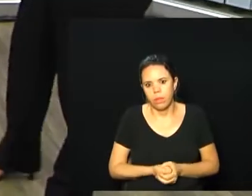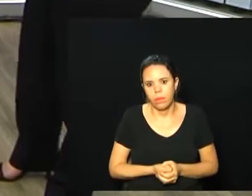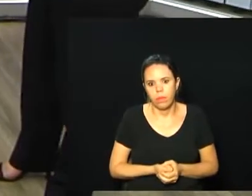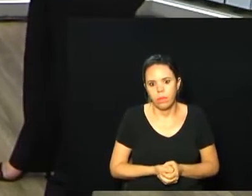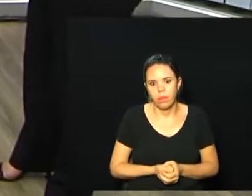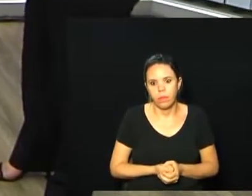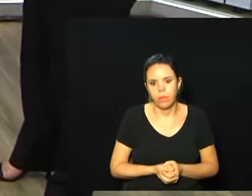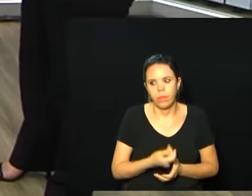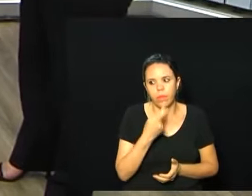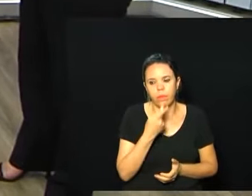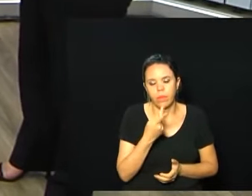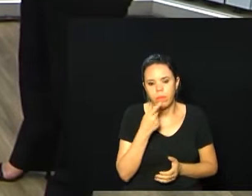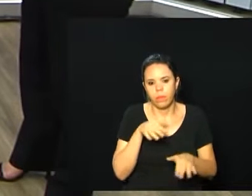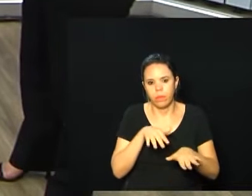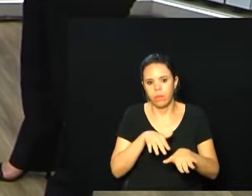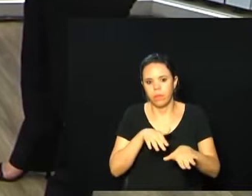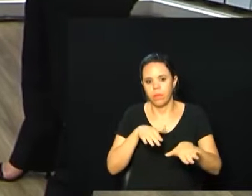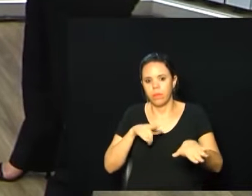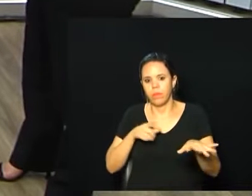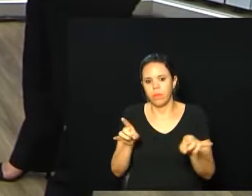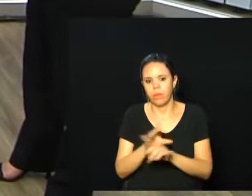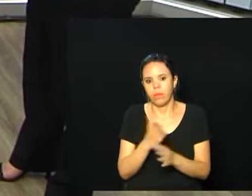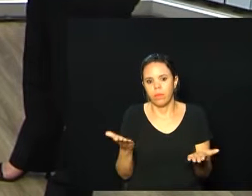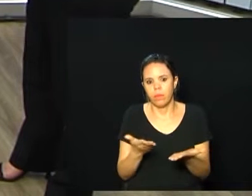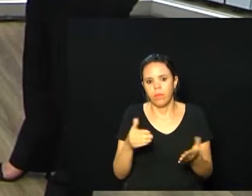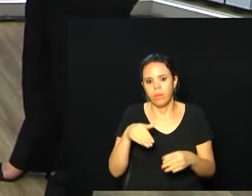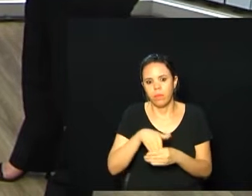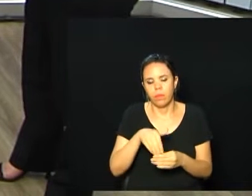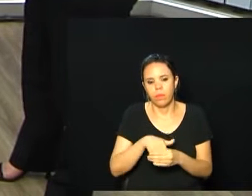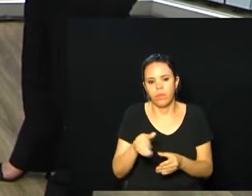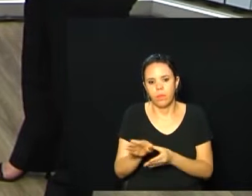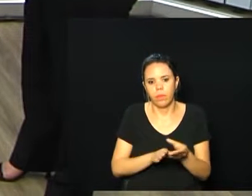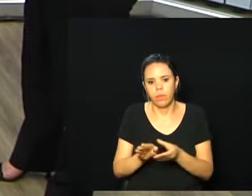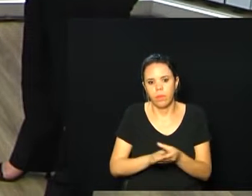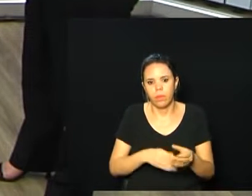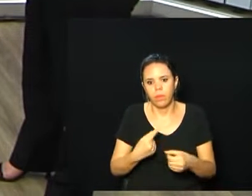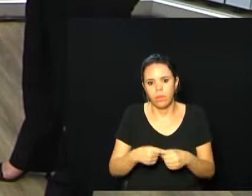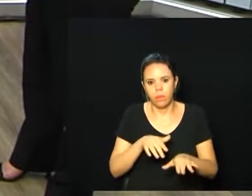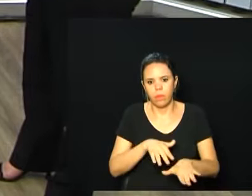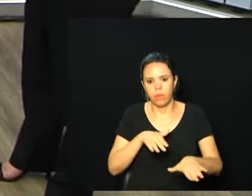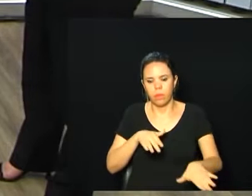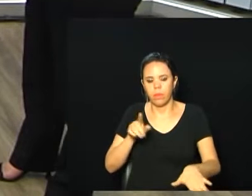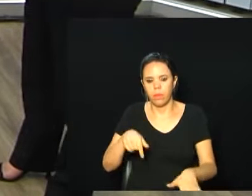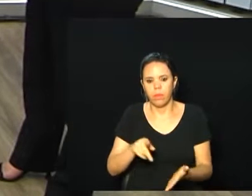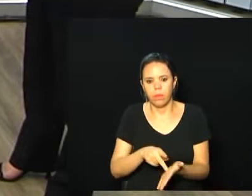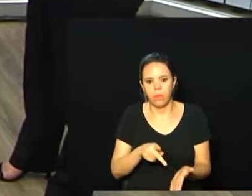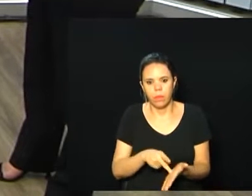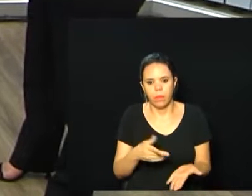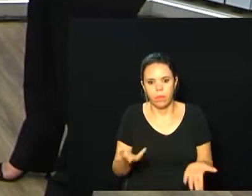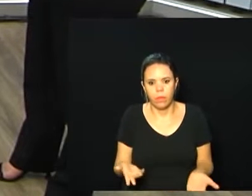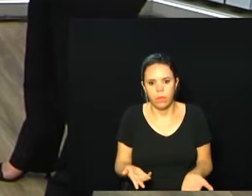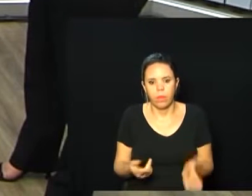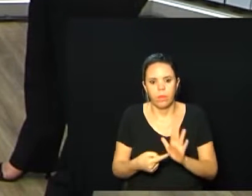já que a gente está falando de trânsito, termina hoje a eleição do Conselho Municipal de Trânsito. É isso mesmo, a gente inclusive,